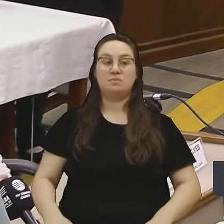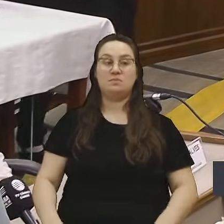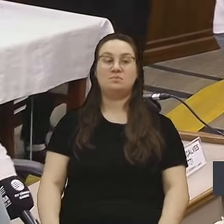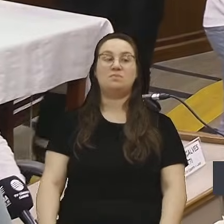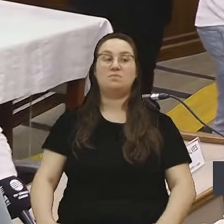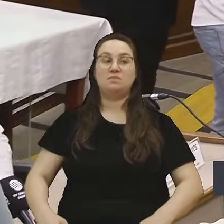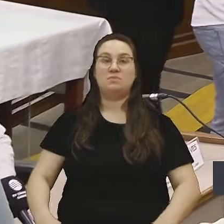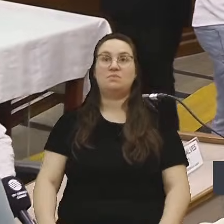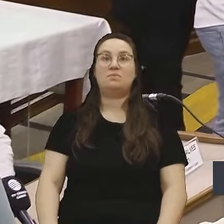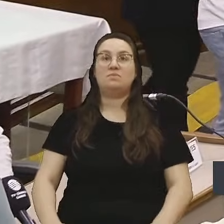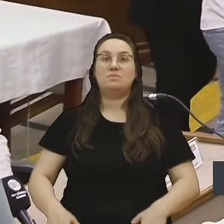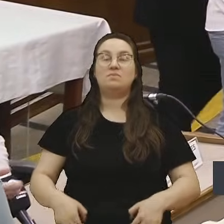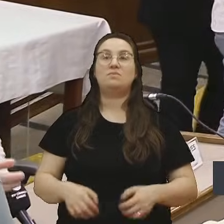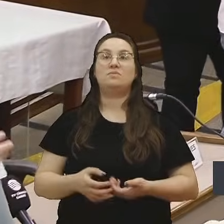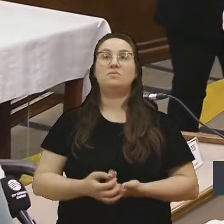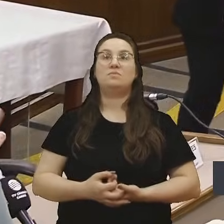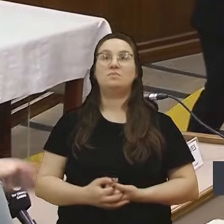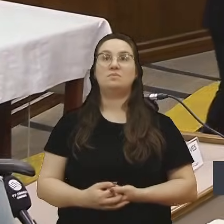Fala, senhor, pode ir mais pro meio.